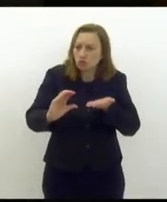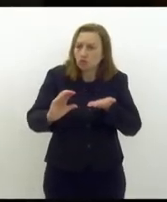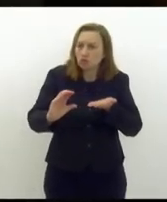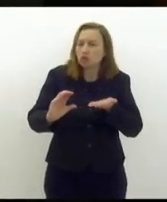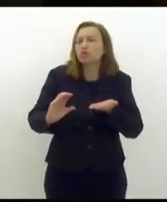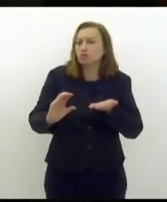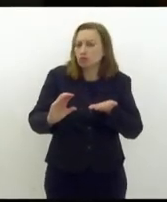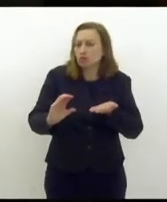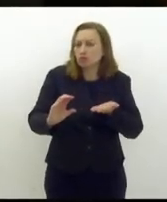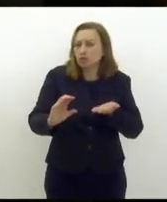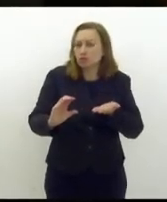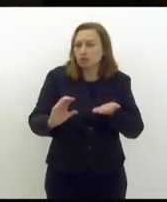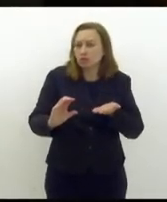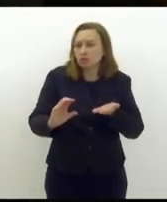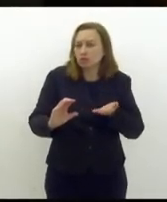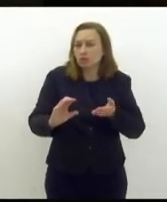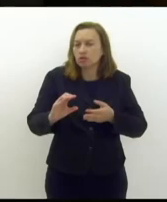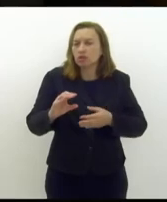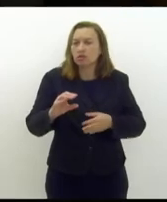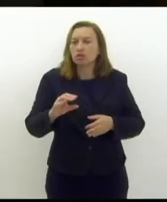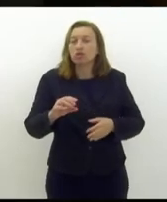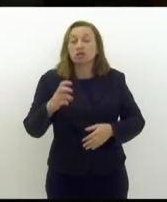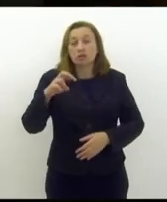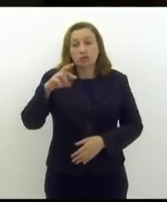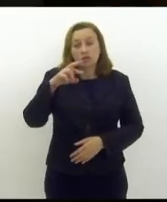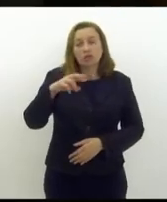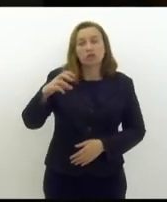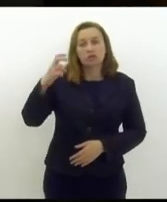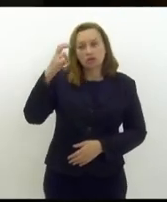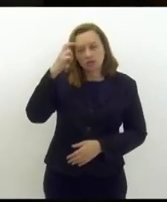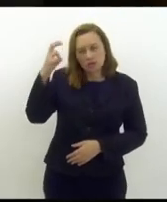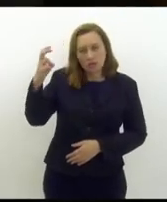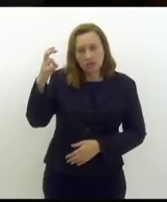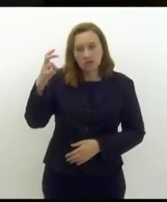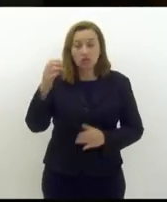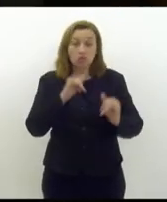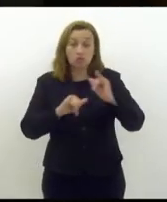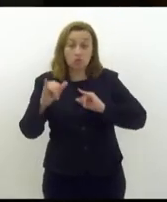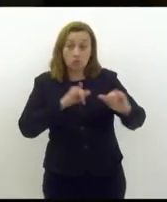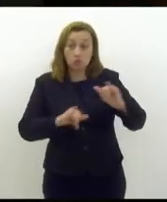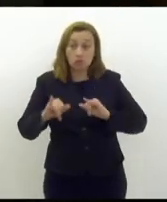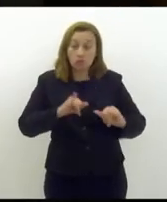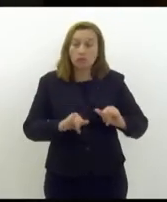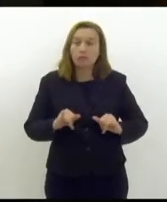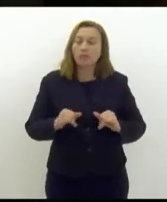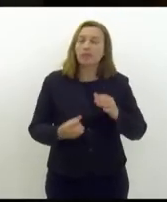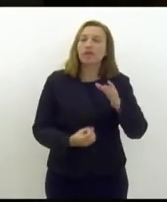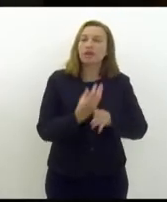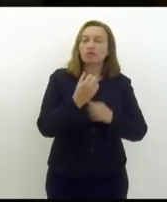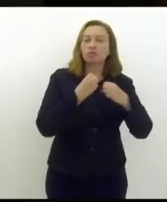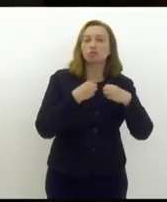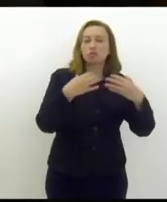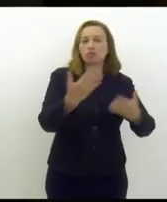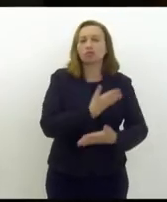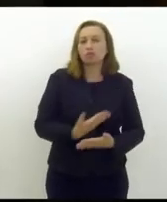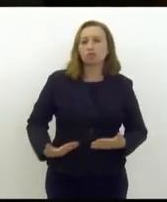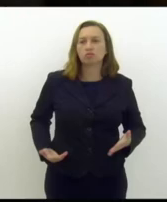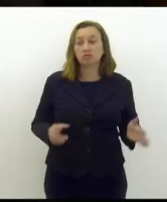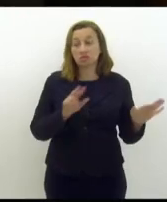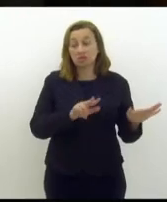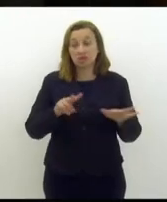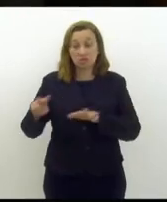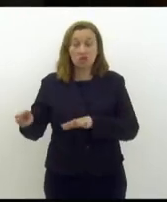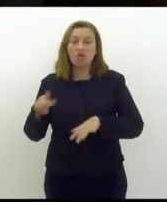recurso de orçamento para investimento e inteligência e informação nós realizamos essa semana uma audiência pública inclusive